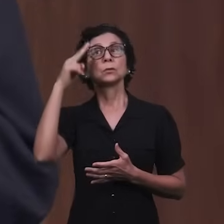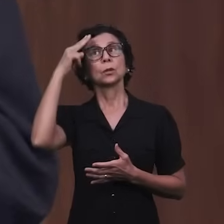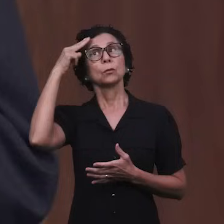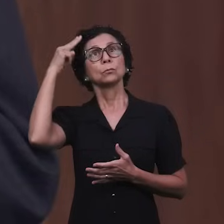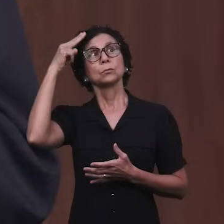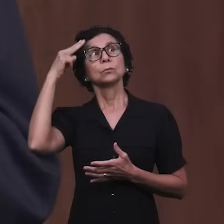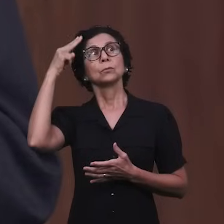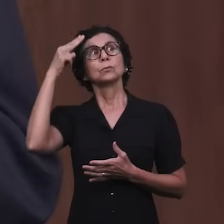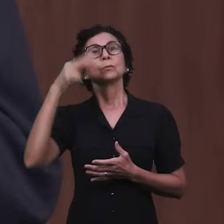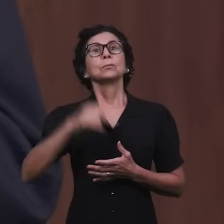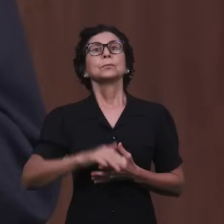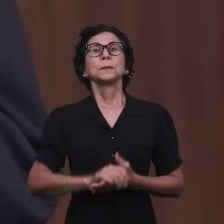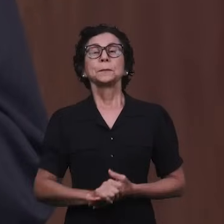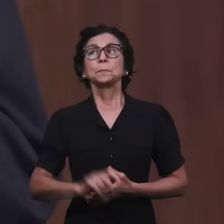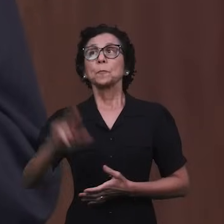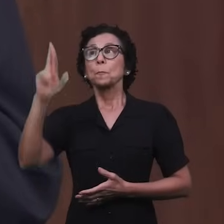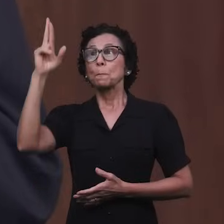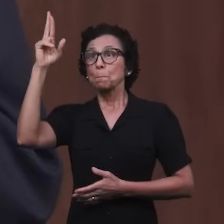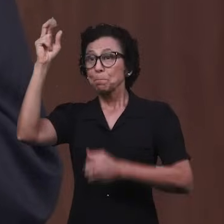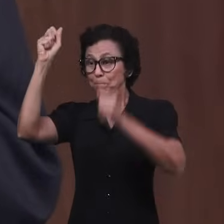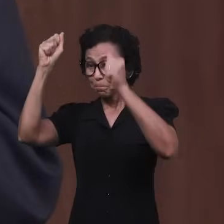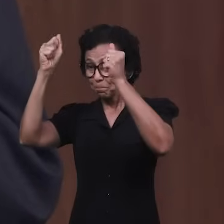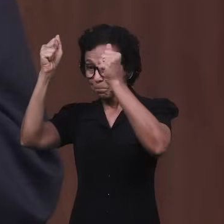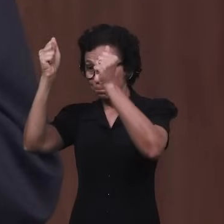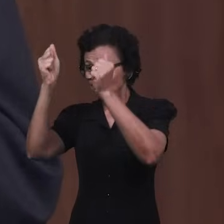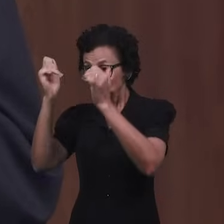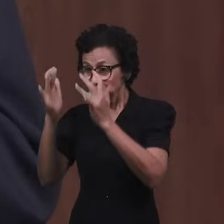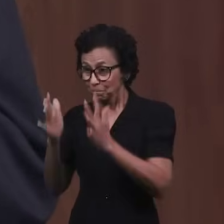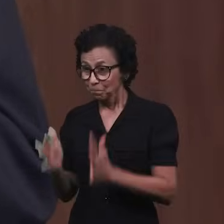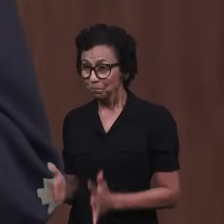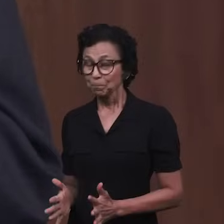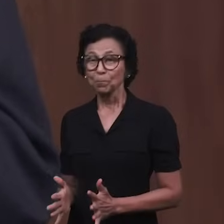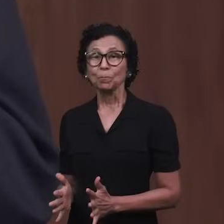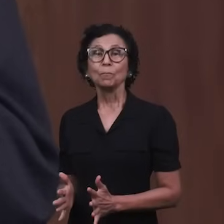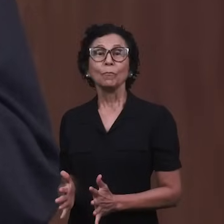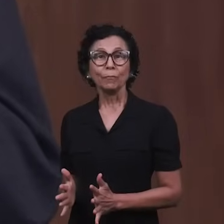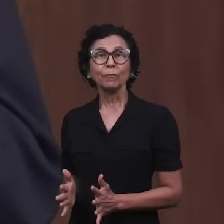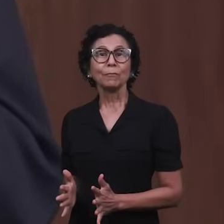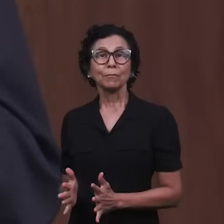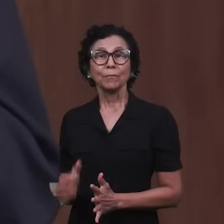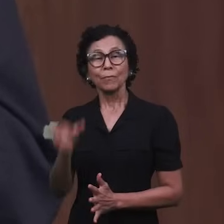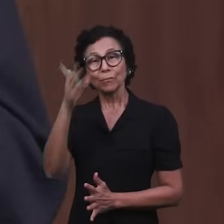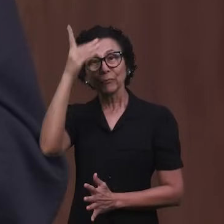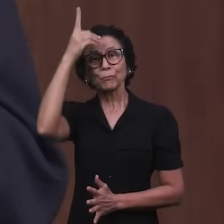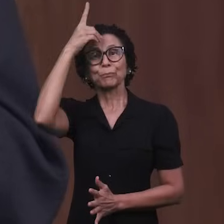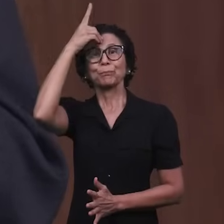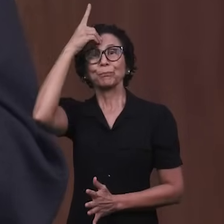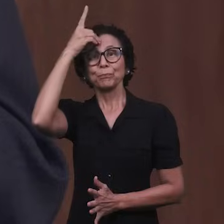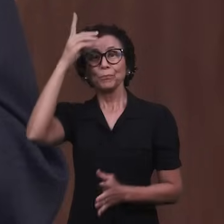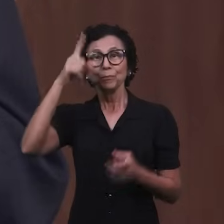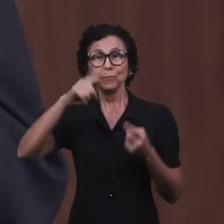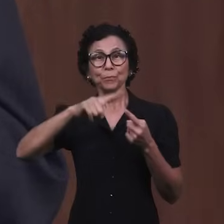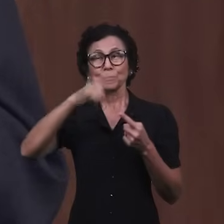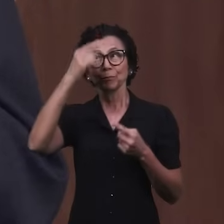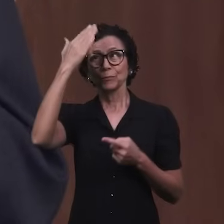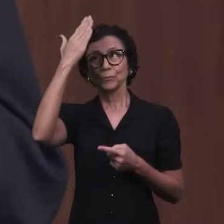Senhor encheu os jovens de conhecimento da parte do Senhor, que se traduz em dons espirituais, não